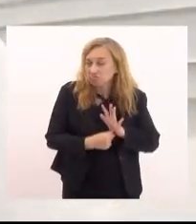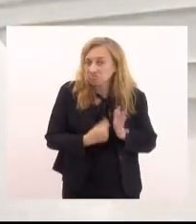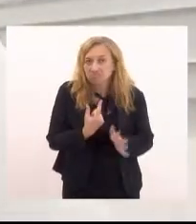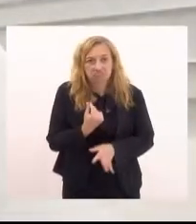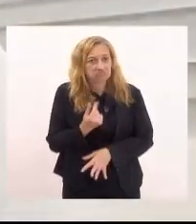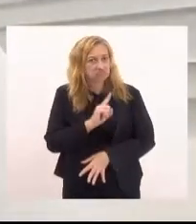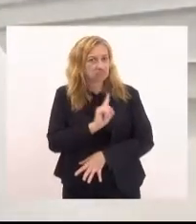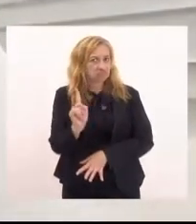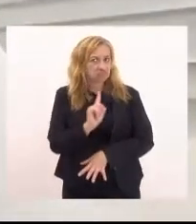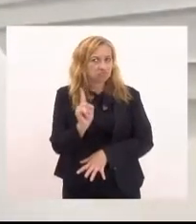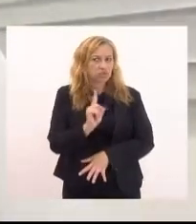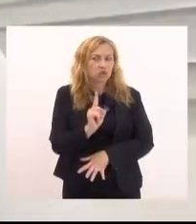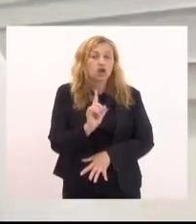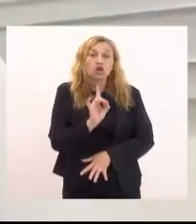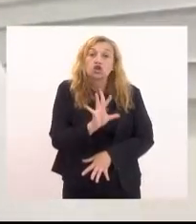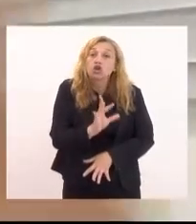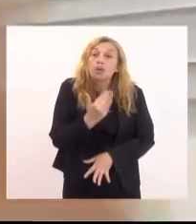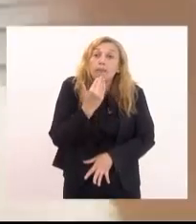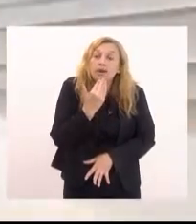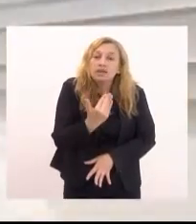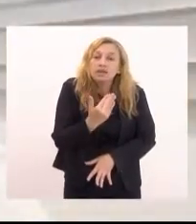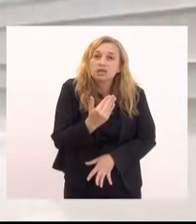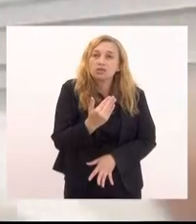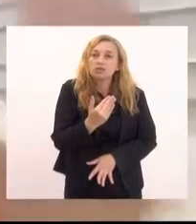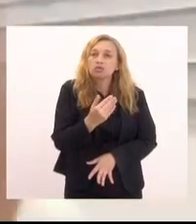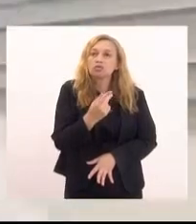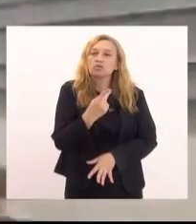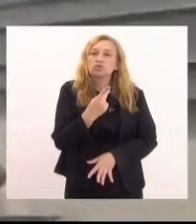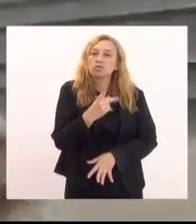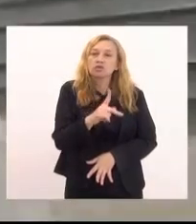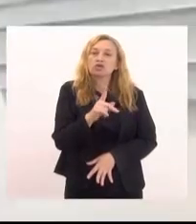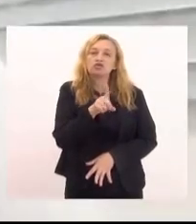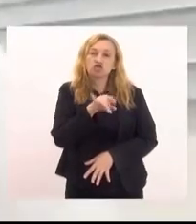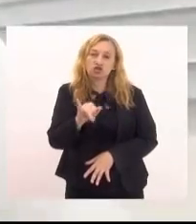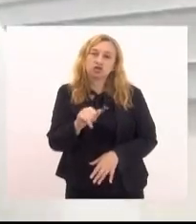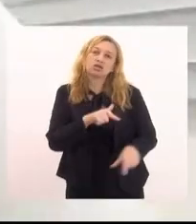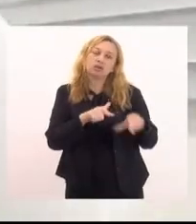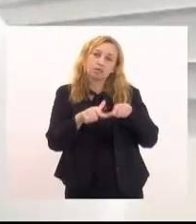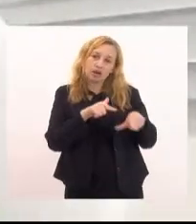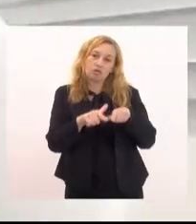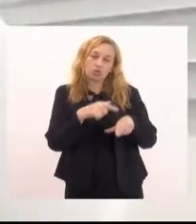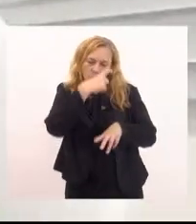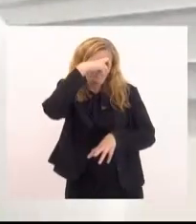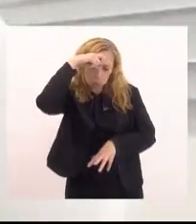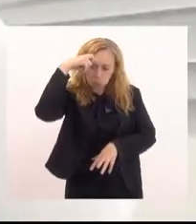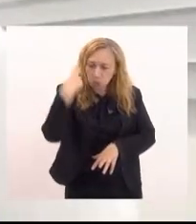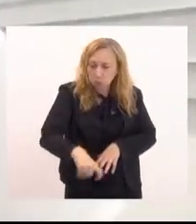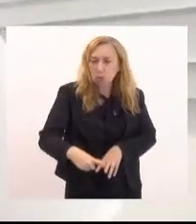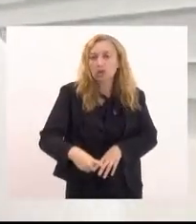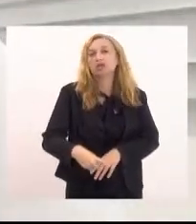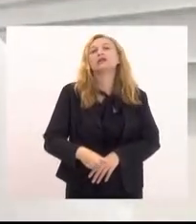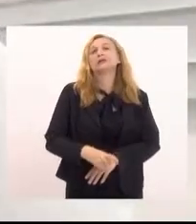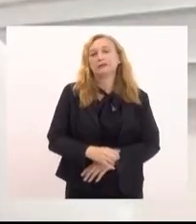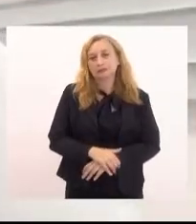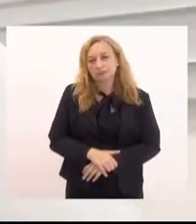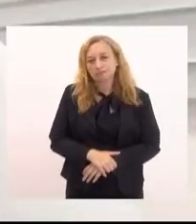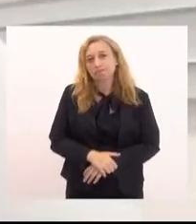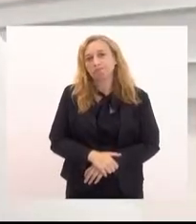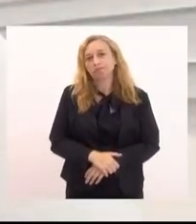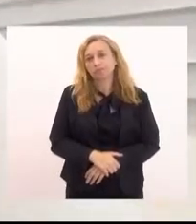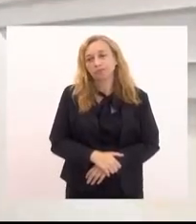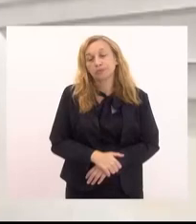dinheiro, ele estava pedindo aquilo que a força do seu trabalho, aquilo que o suor do seu corpo foi capaz de